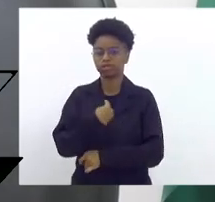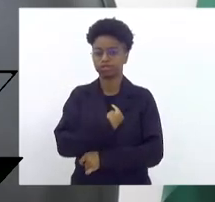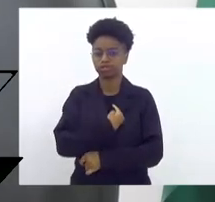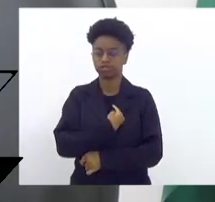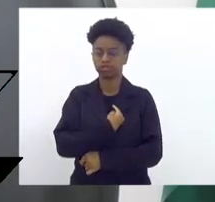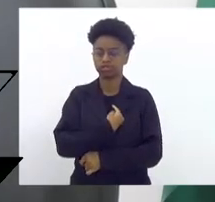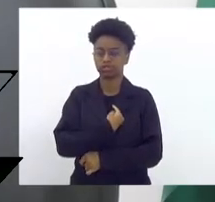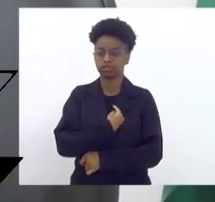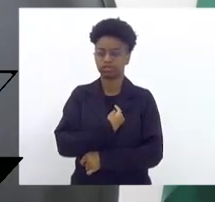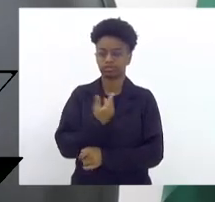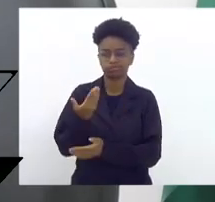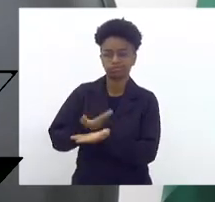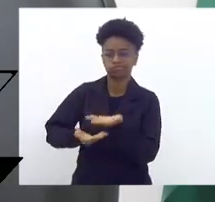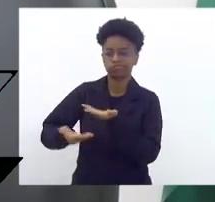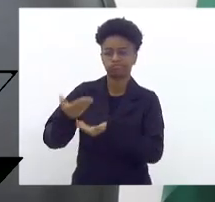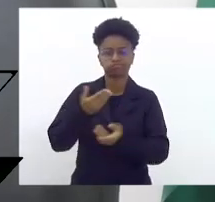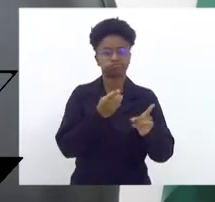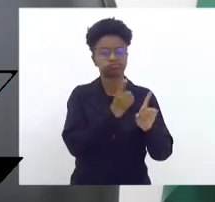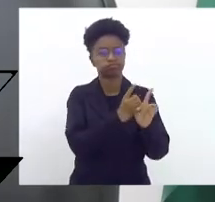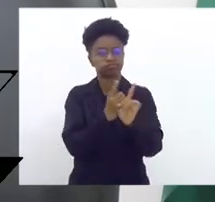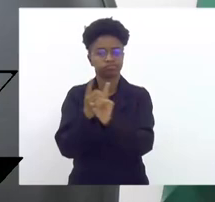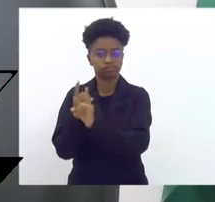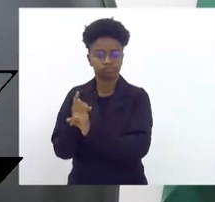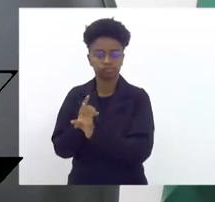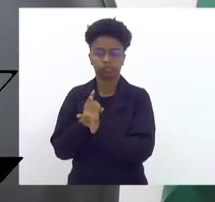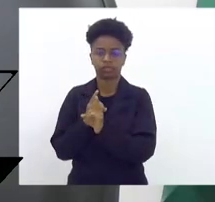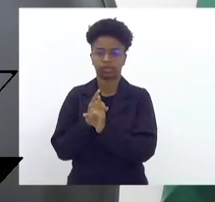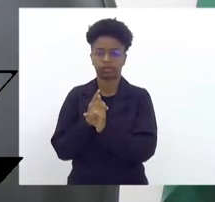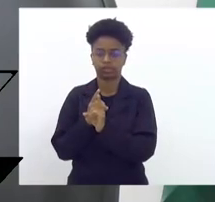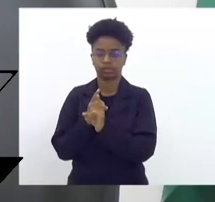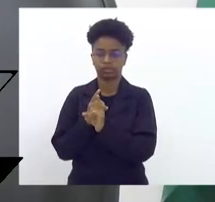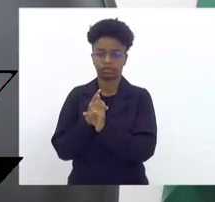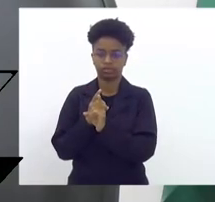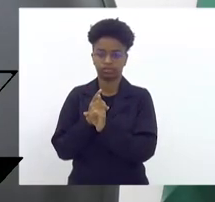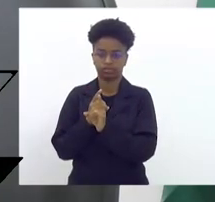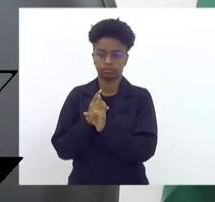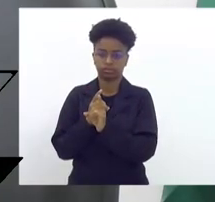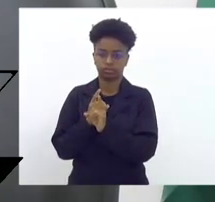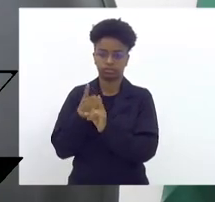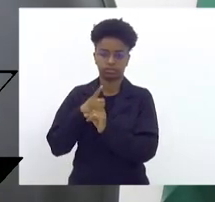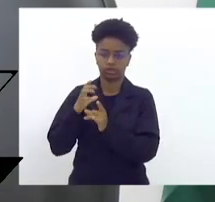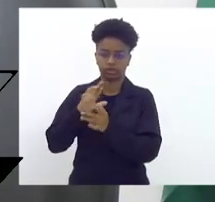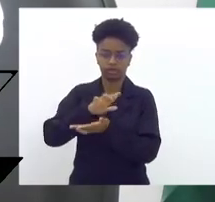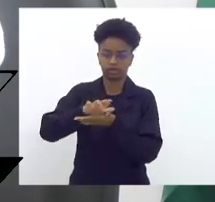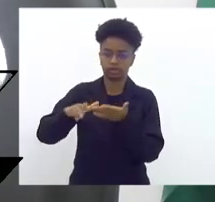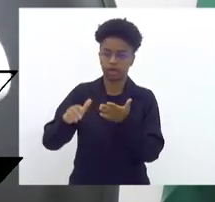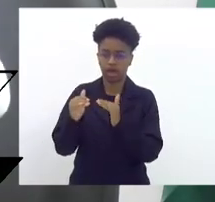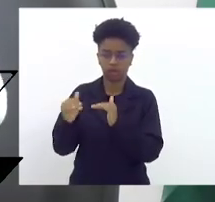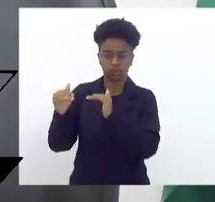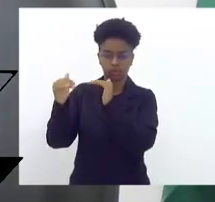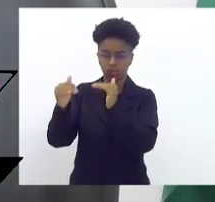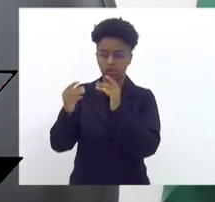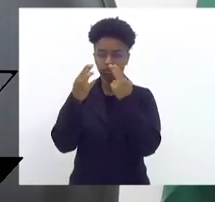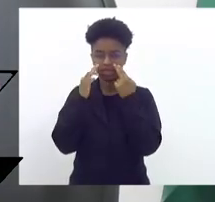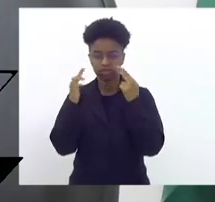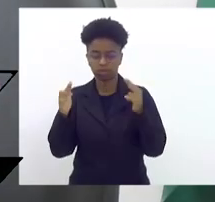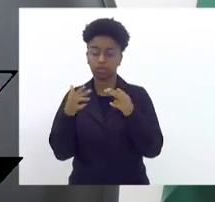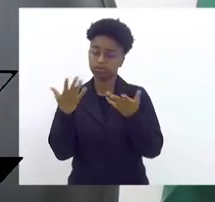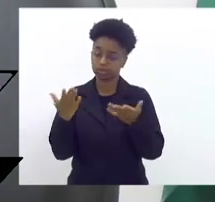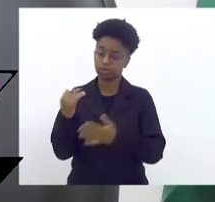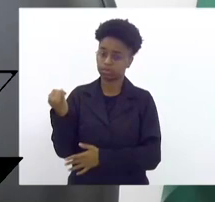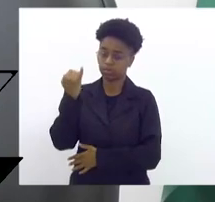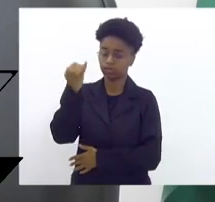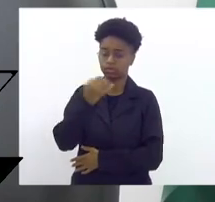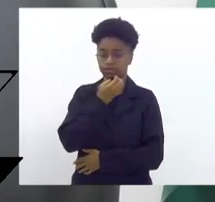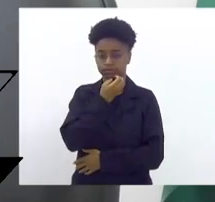a escutas oitivas né de enfim de autoridades de Testemunhas isso é